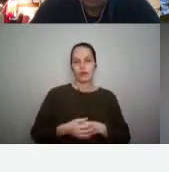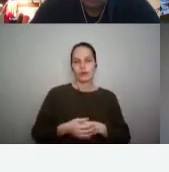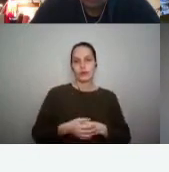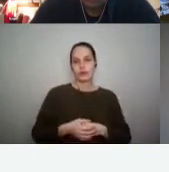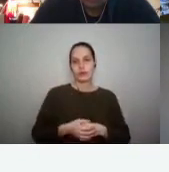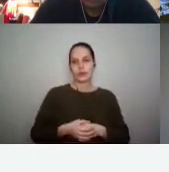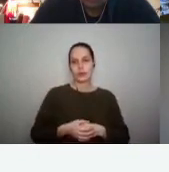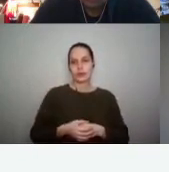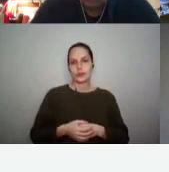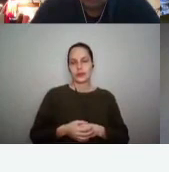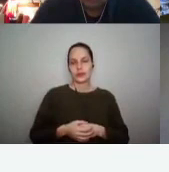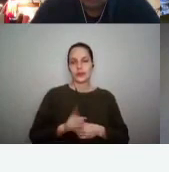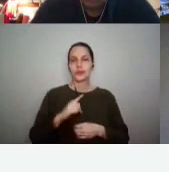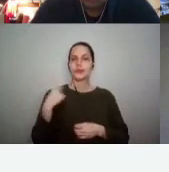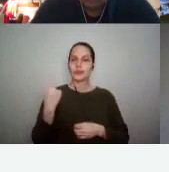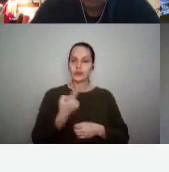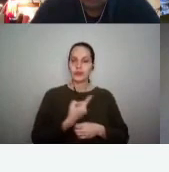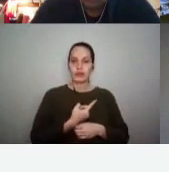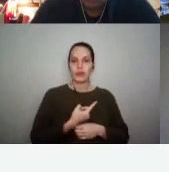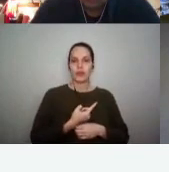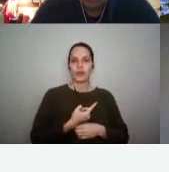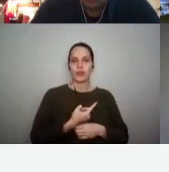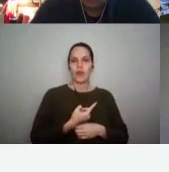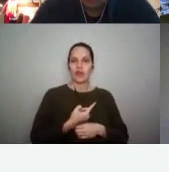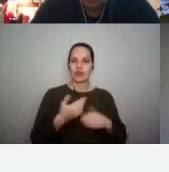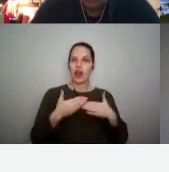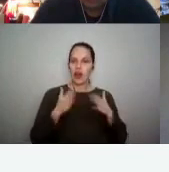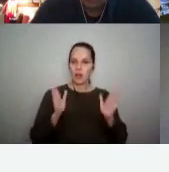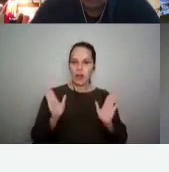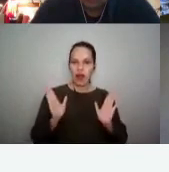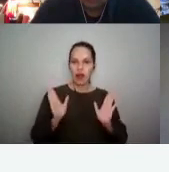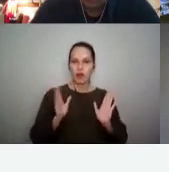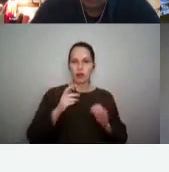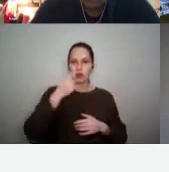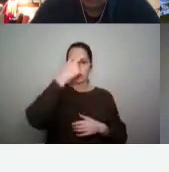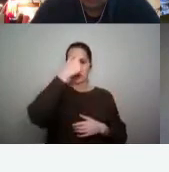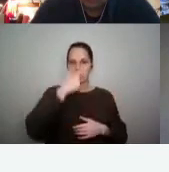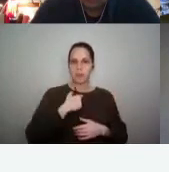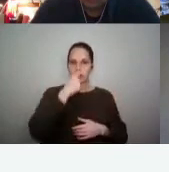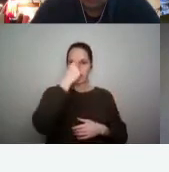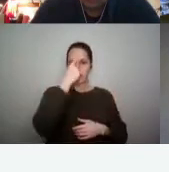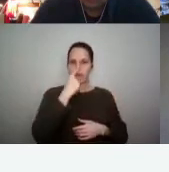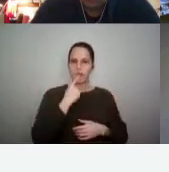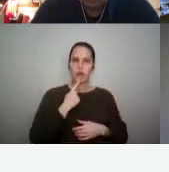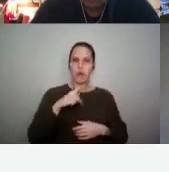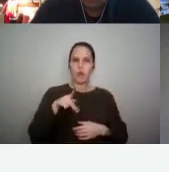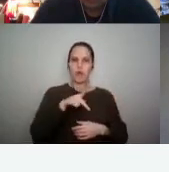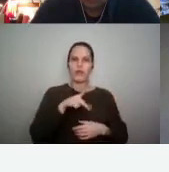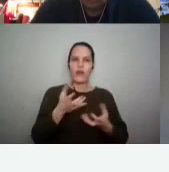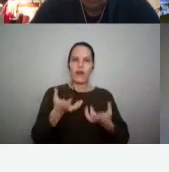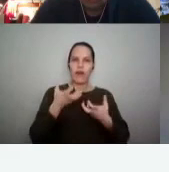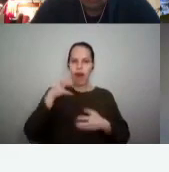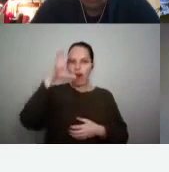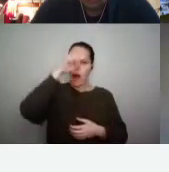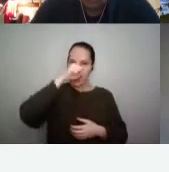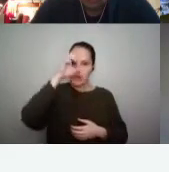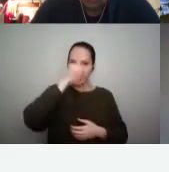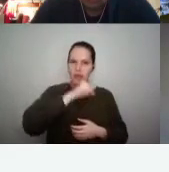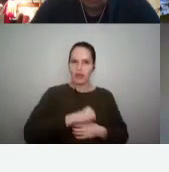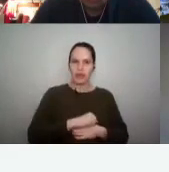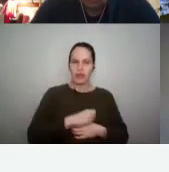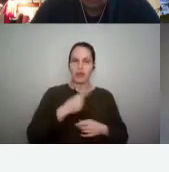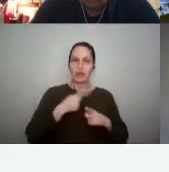E se estaremos dispostos a ser professores que aprendem, porque nós temos que reaprender, né, dentro